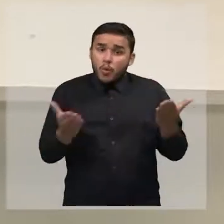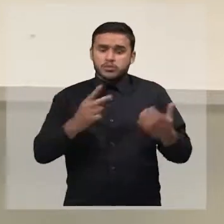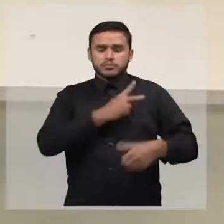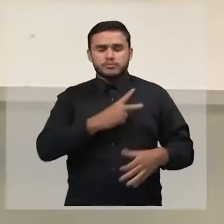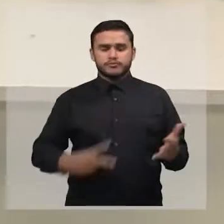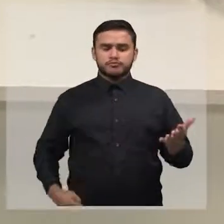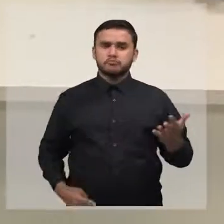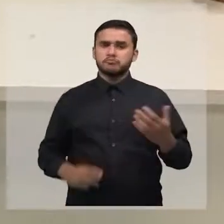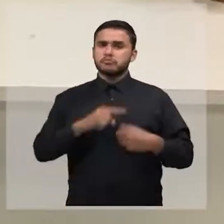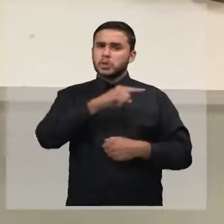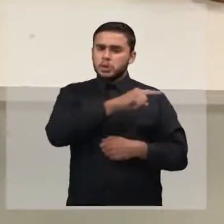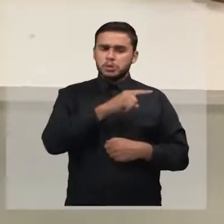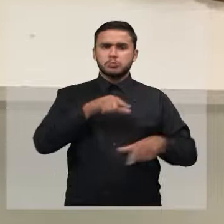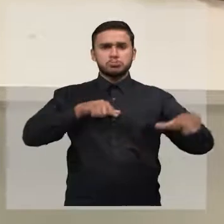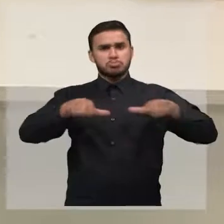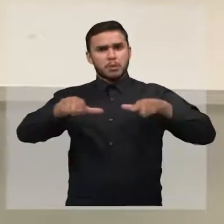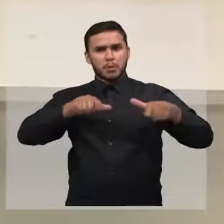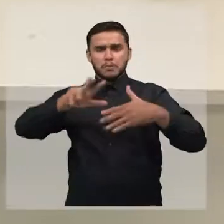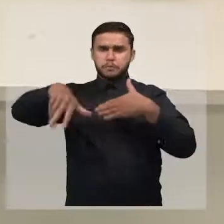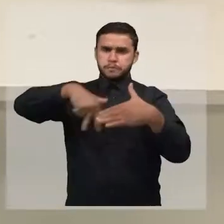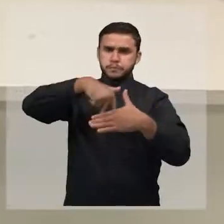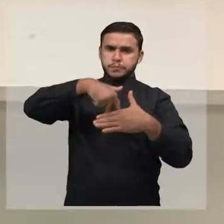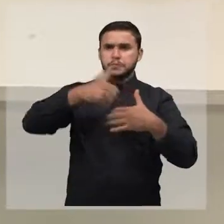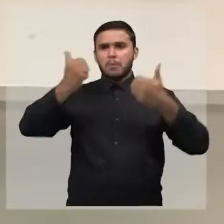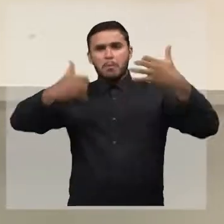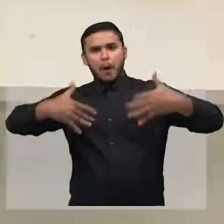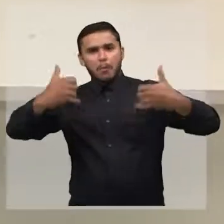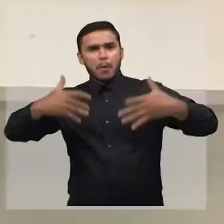legislar e de ir à tribuna, fazer